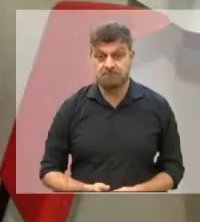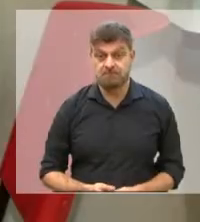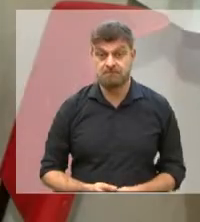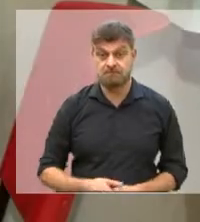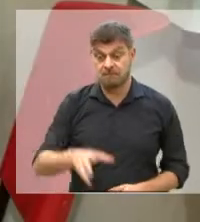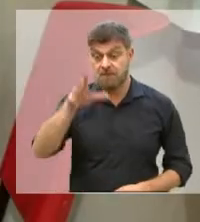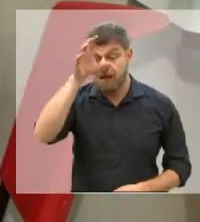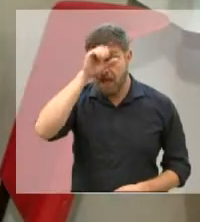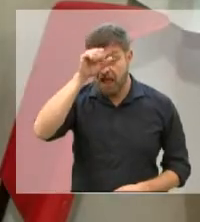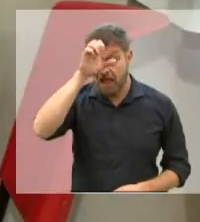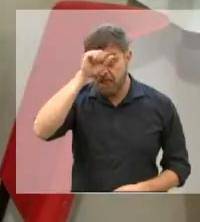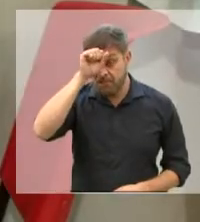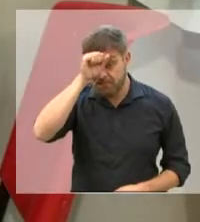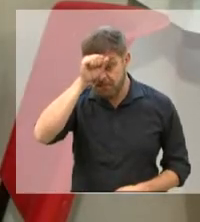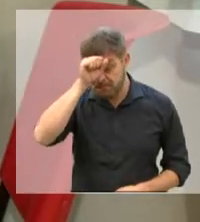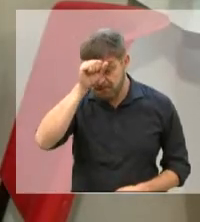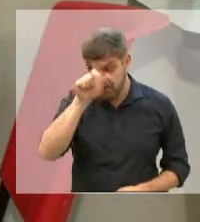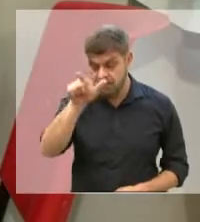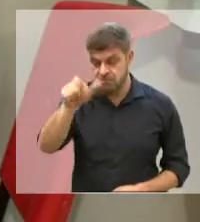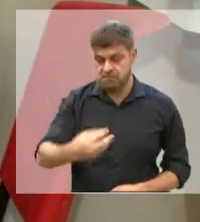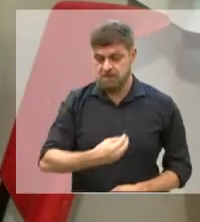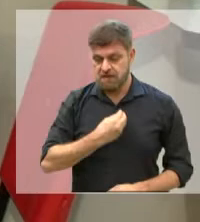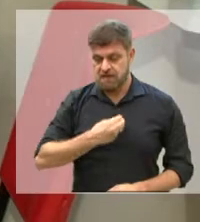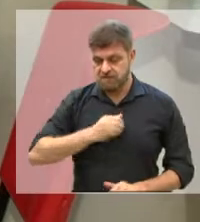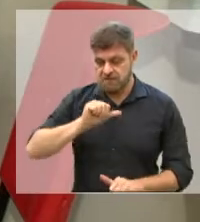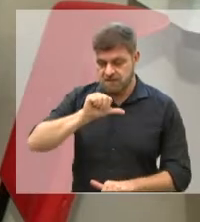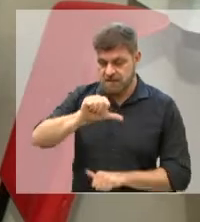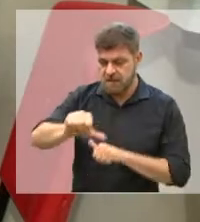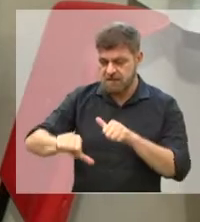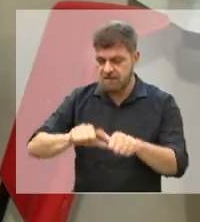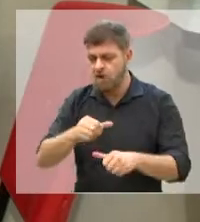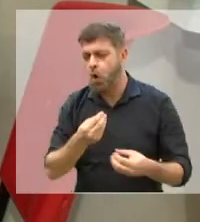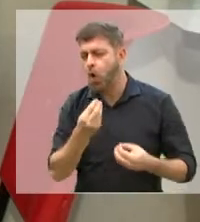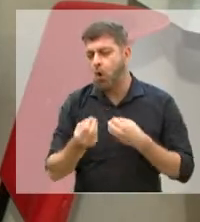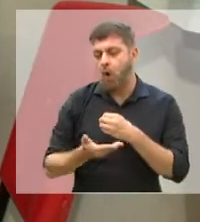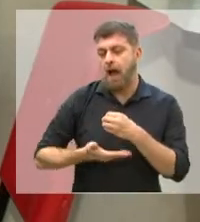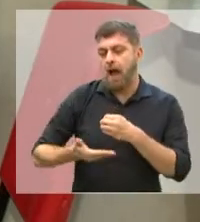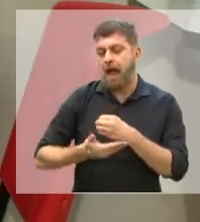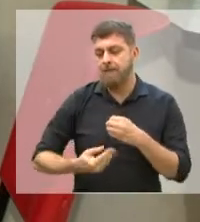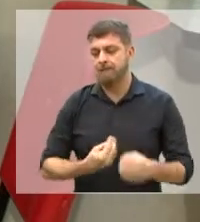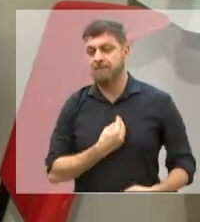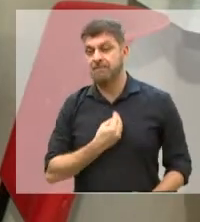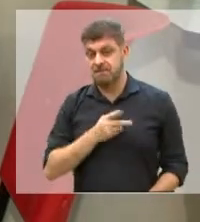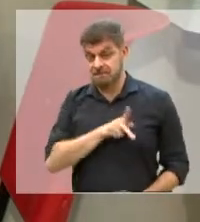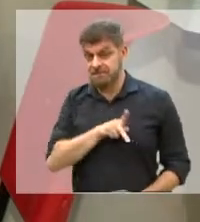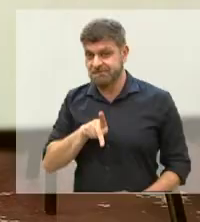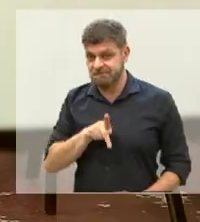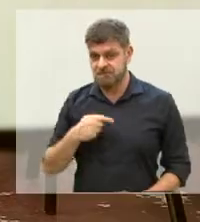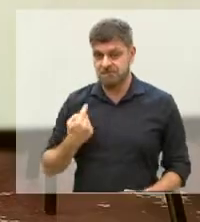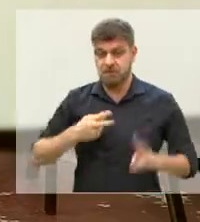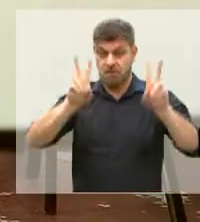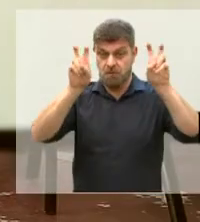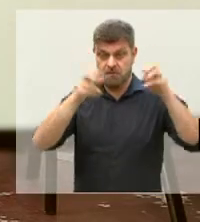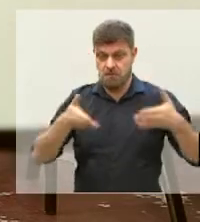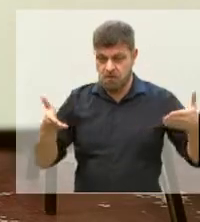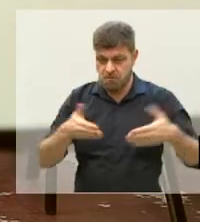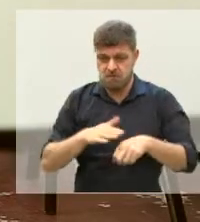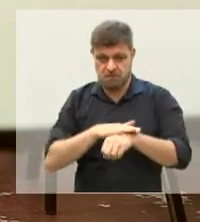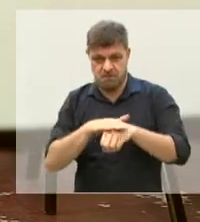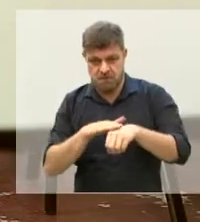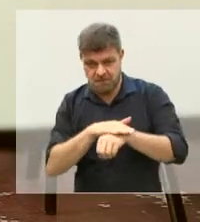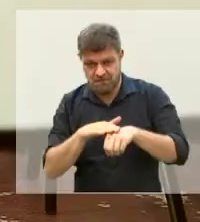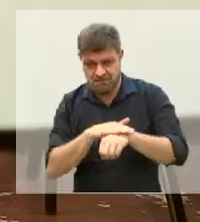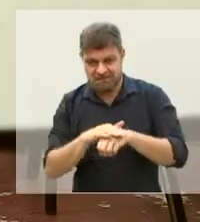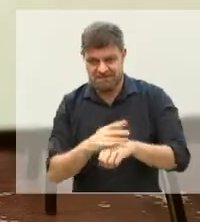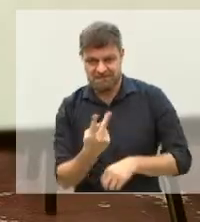Aprender e transformar. Quais são os verbos que regem a vida do professor? Esse é o nosso assunto de hoje. Eu vou conversar aqui com a Dirce e com o